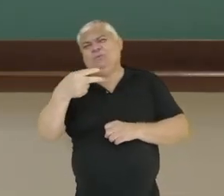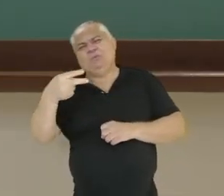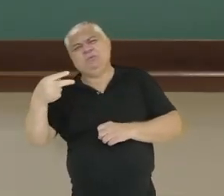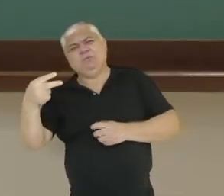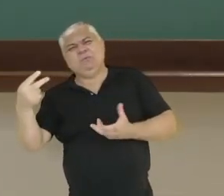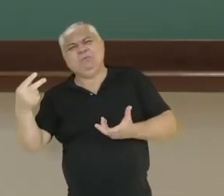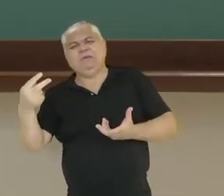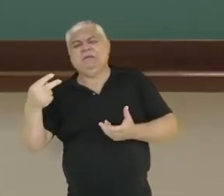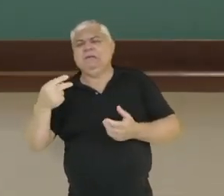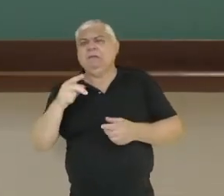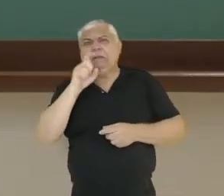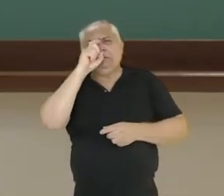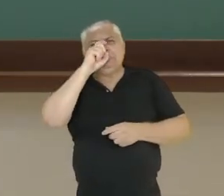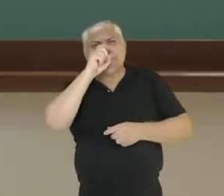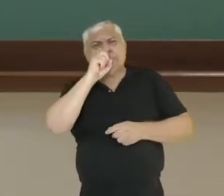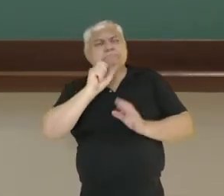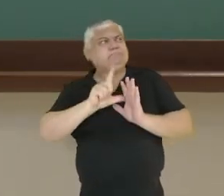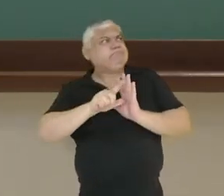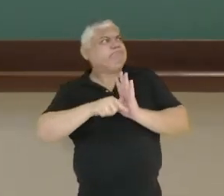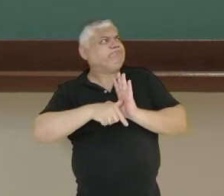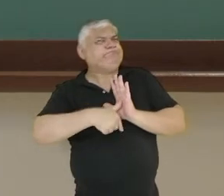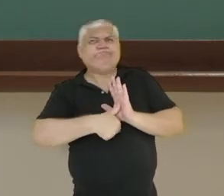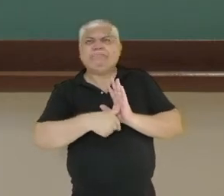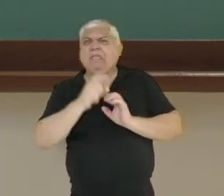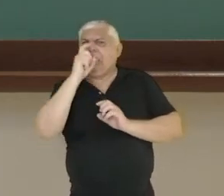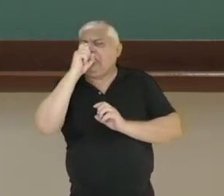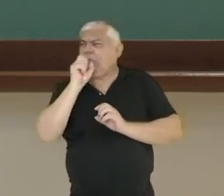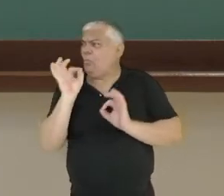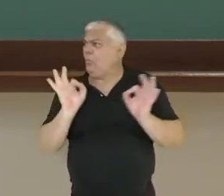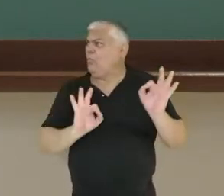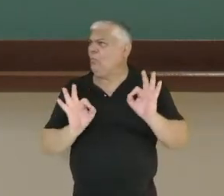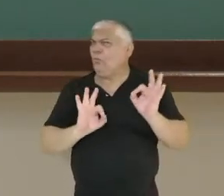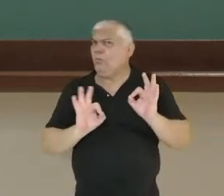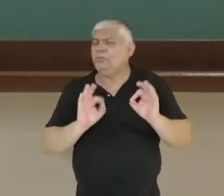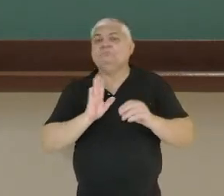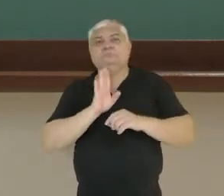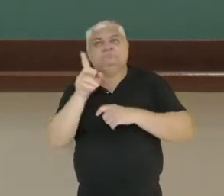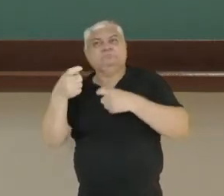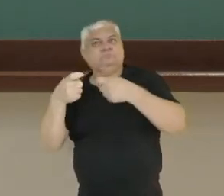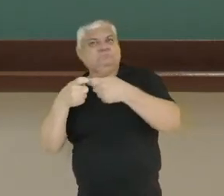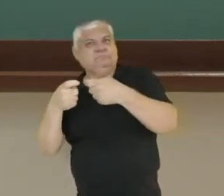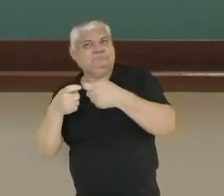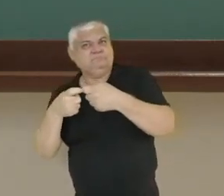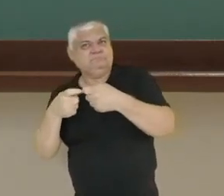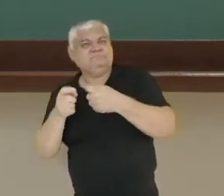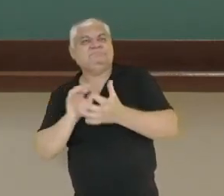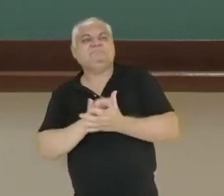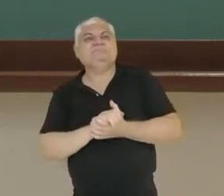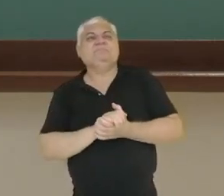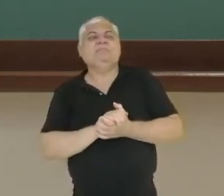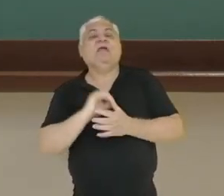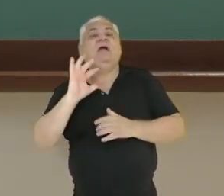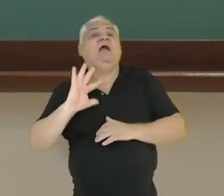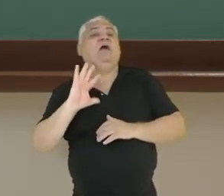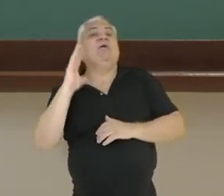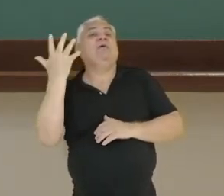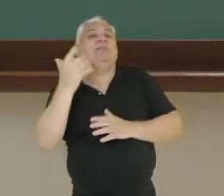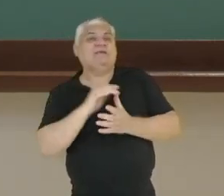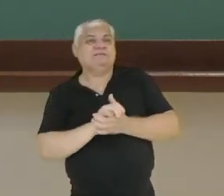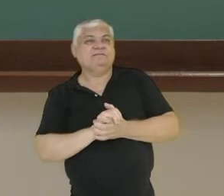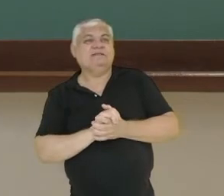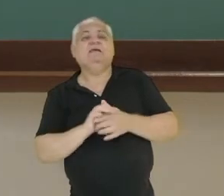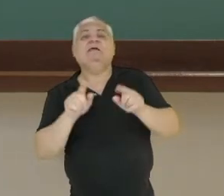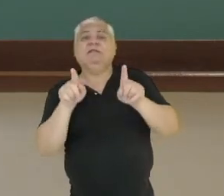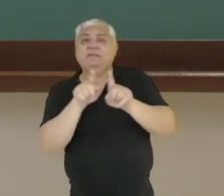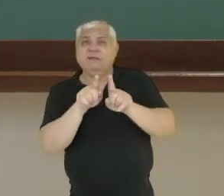com esse atraso menstrual. Então, ela já iria procurar fazer esses exames para ver como que ela estaria. O que acontece também? Ocorre